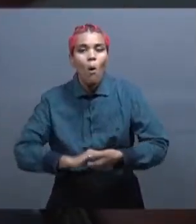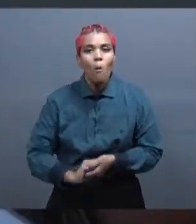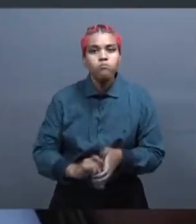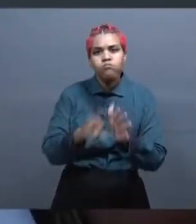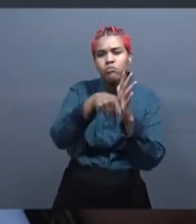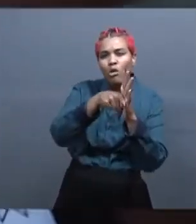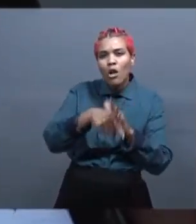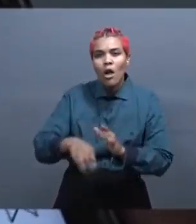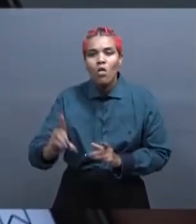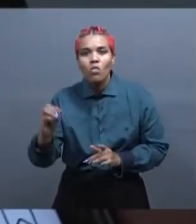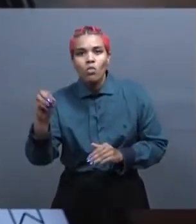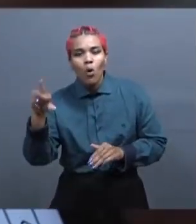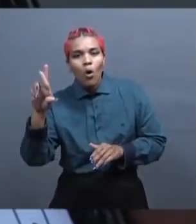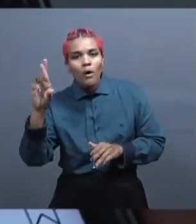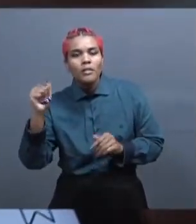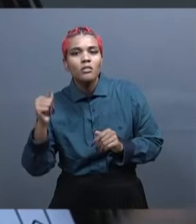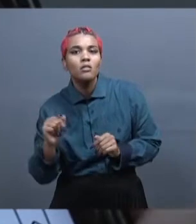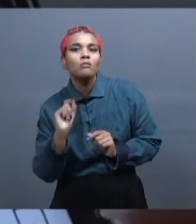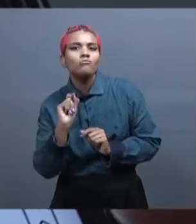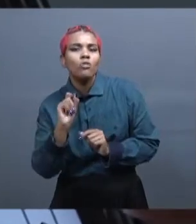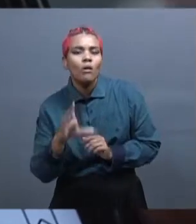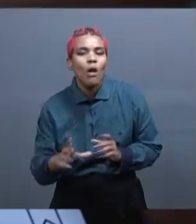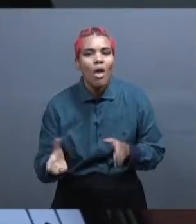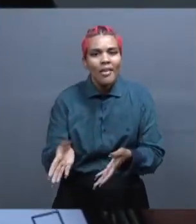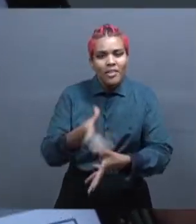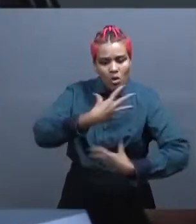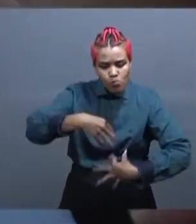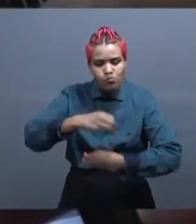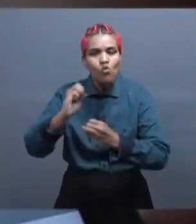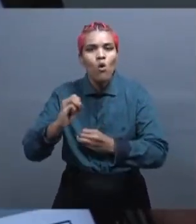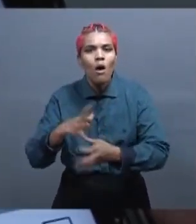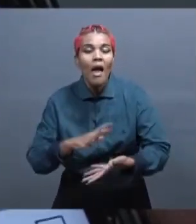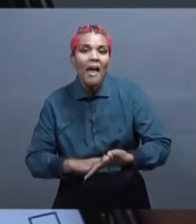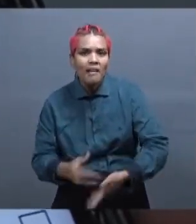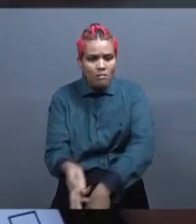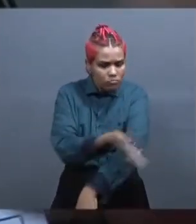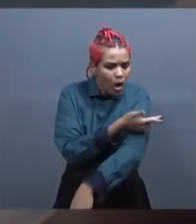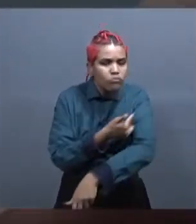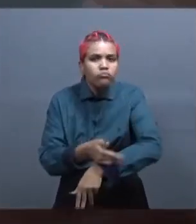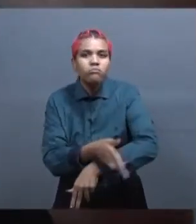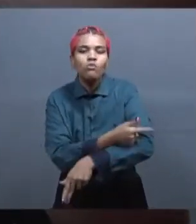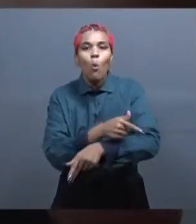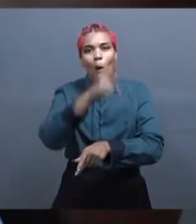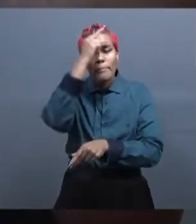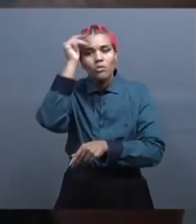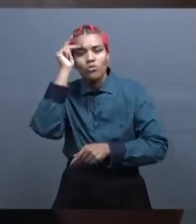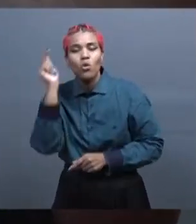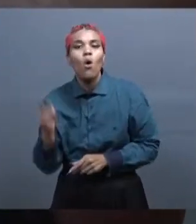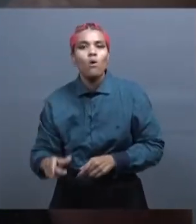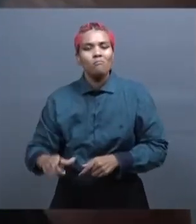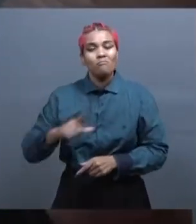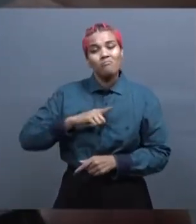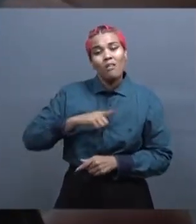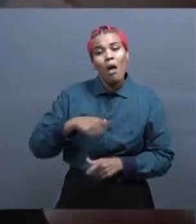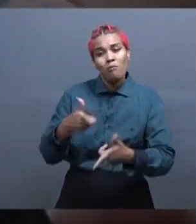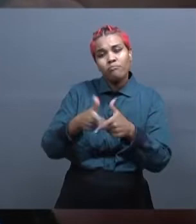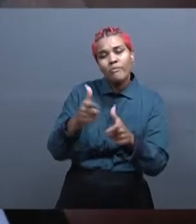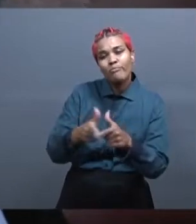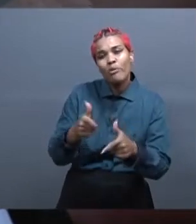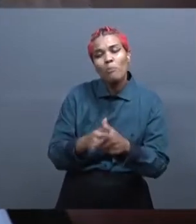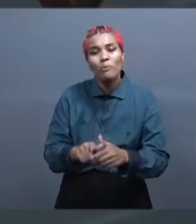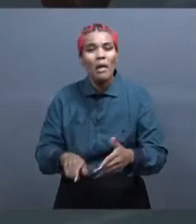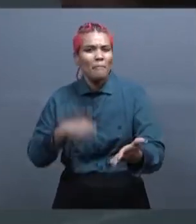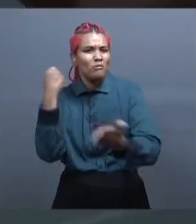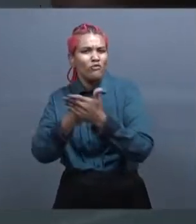vez por semana tatua gratuitamente pessoas que possuem cicatrizes causadas por algum tipo de câncer violência